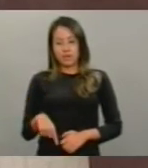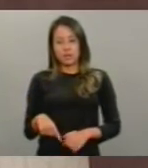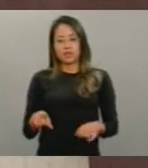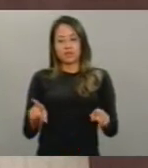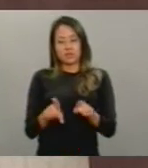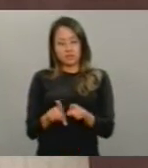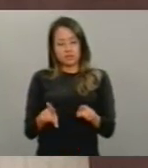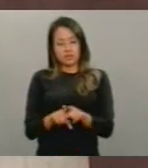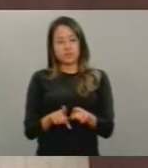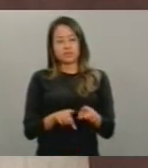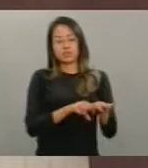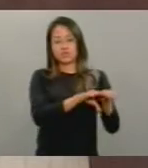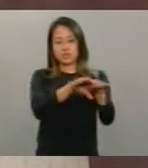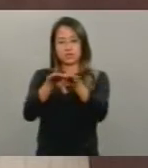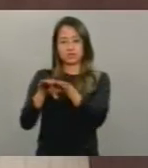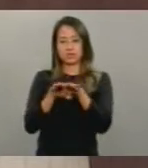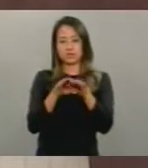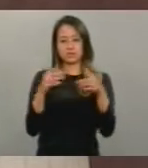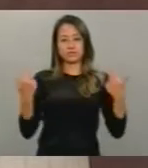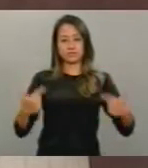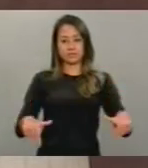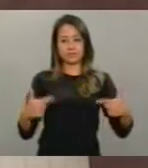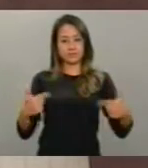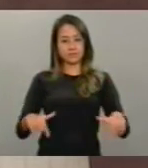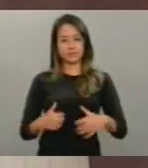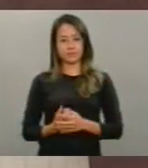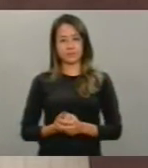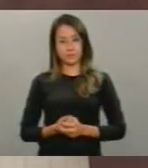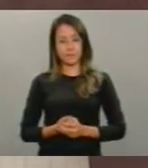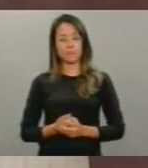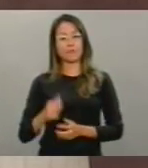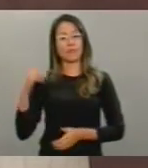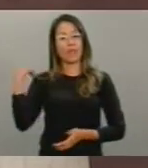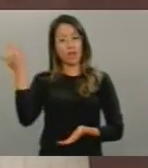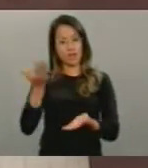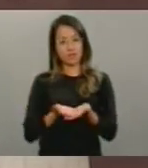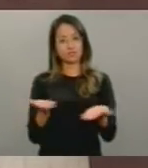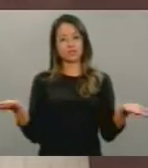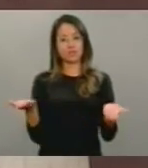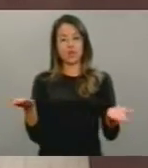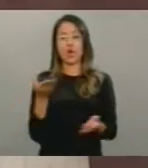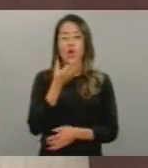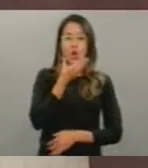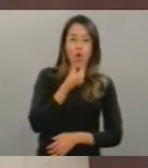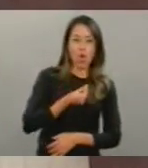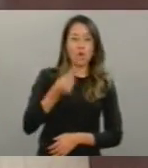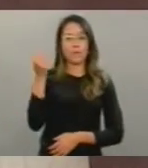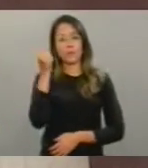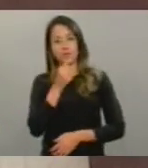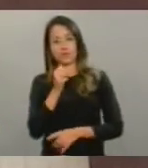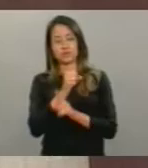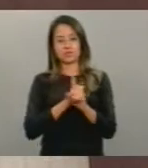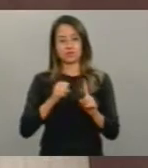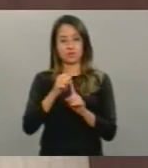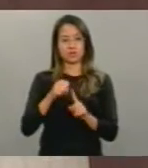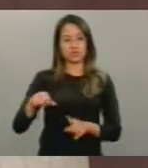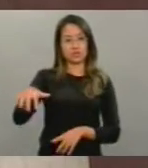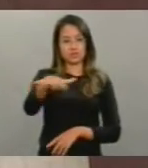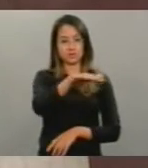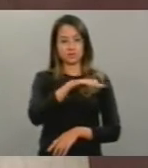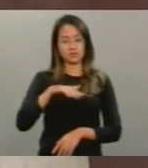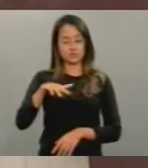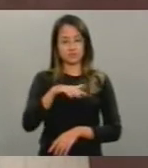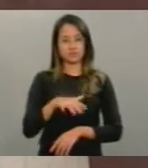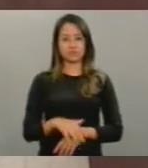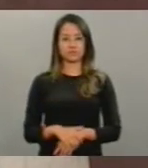dessa desigualdade, dessa assimetria que ainda existe entre homens e mulheres na sociedade contemporânea.